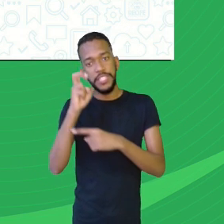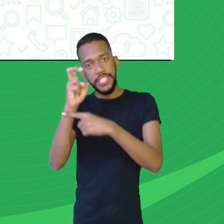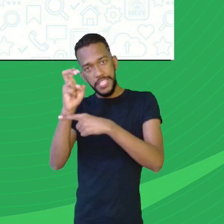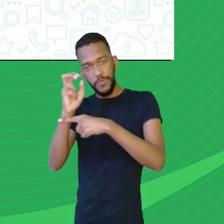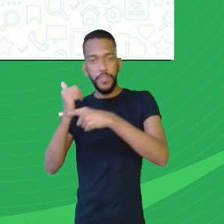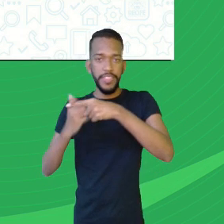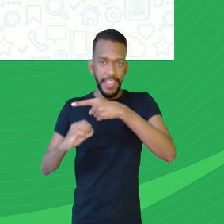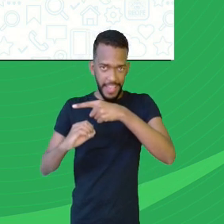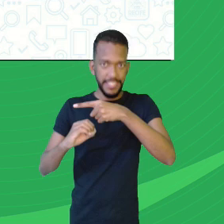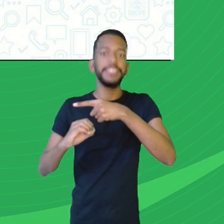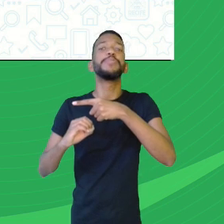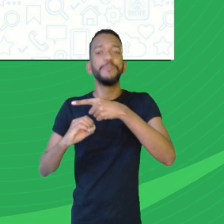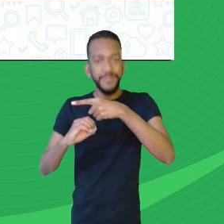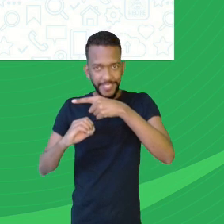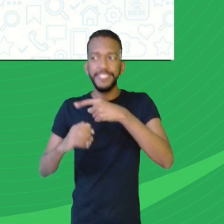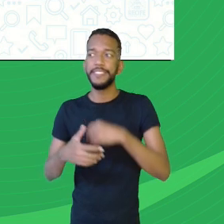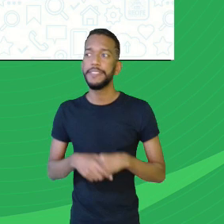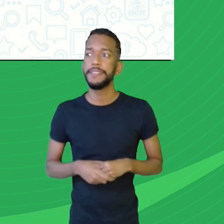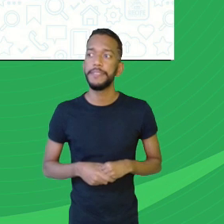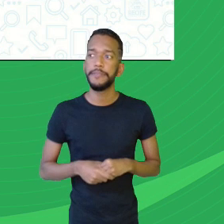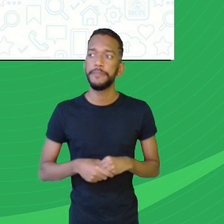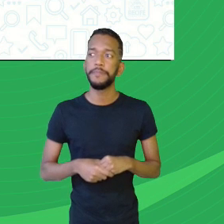5/10, 5 de 10.